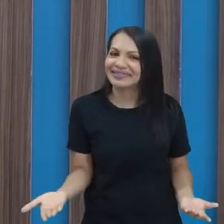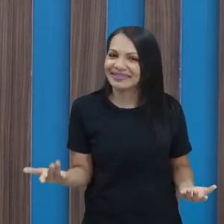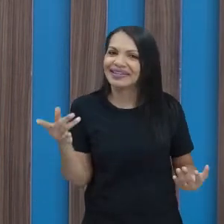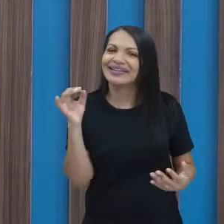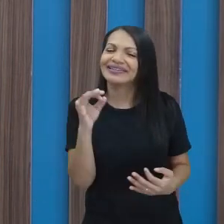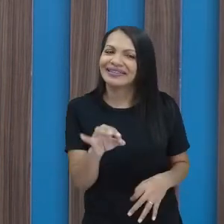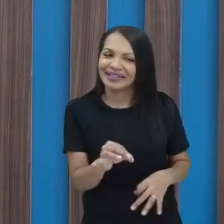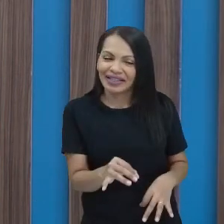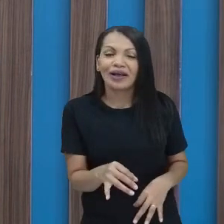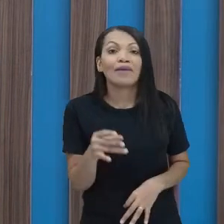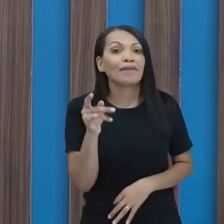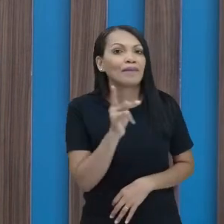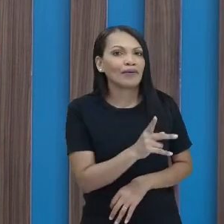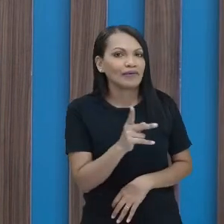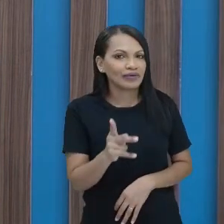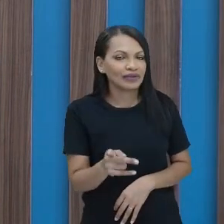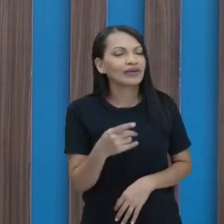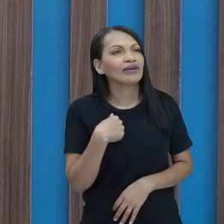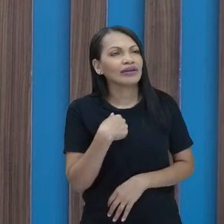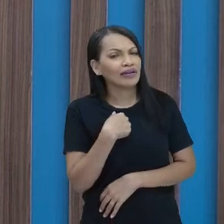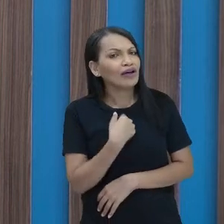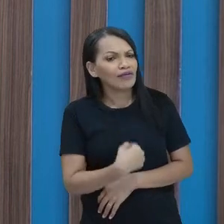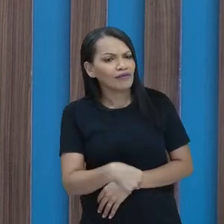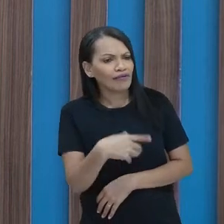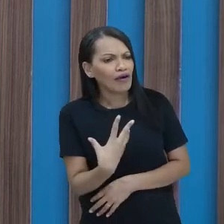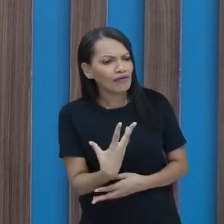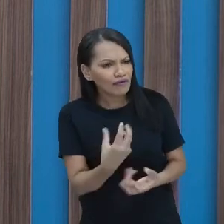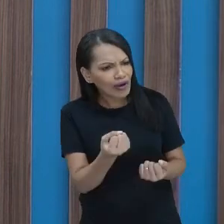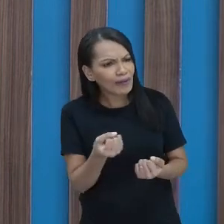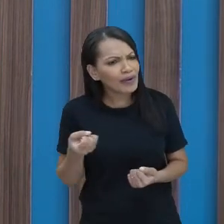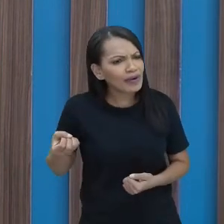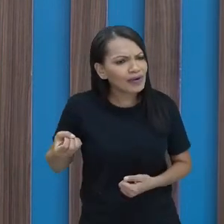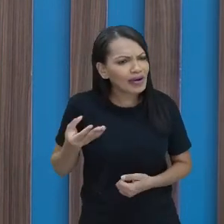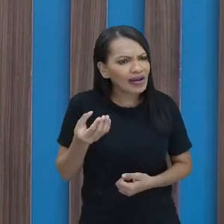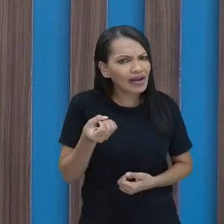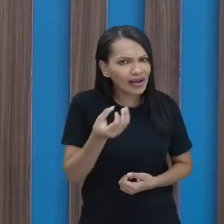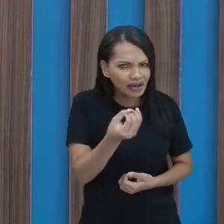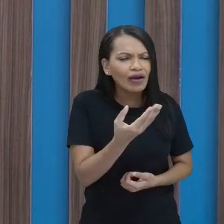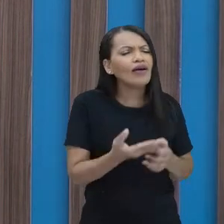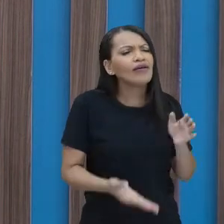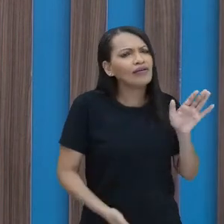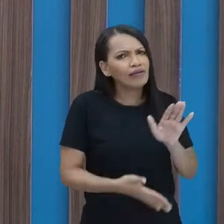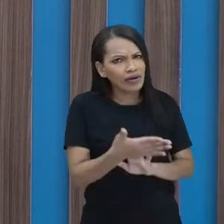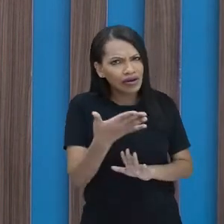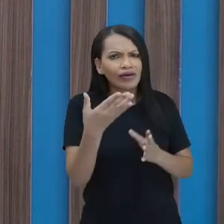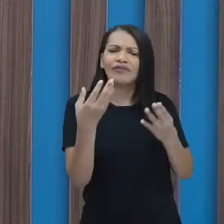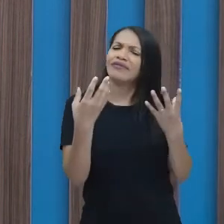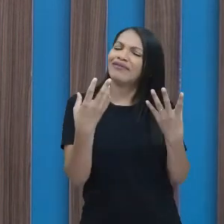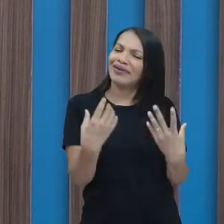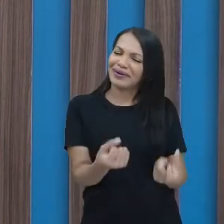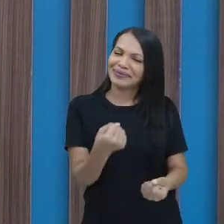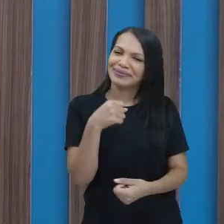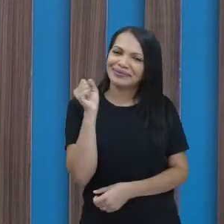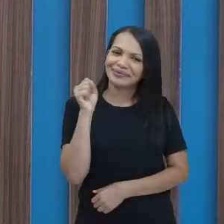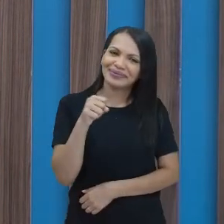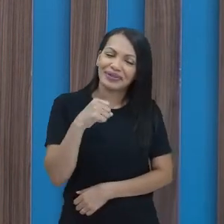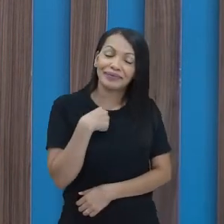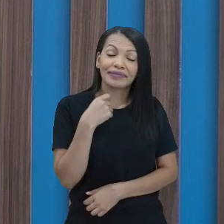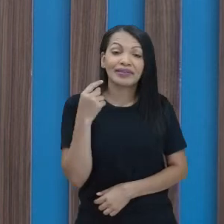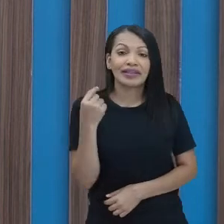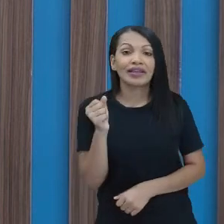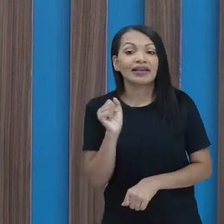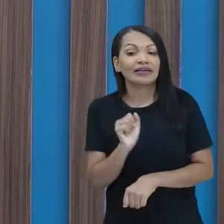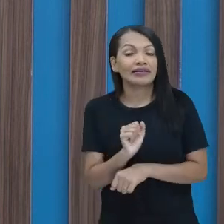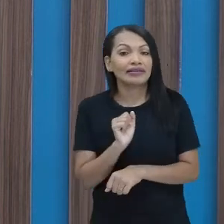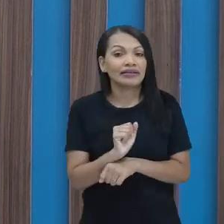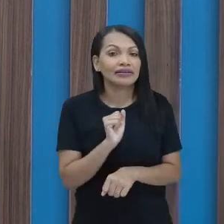Tá certo, professora Esté. Então quer dizer que a gente vai viajar. E de fato sim. Iremos viajar. E a gente está esperando aí, vamos fazer o